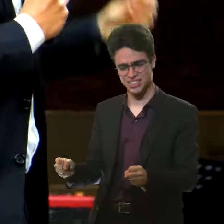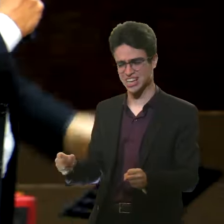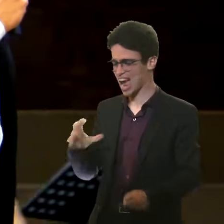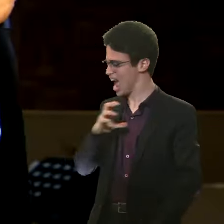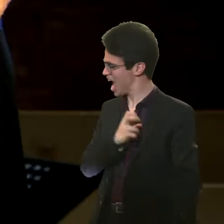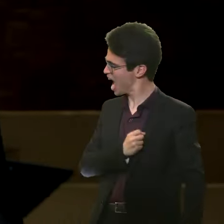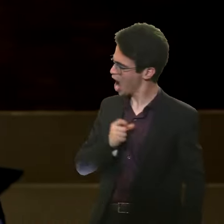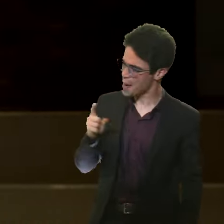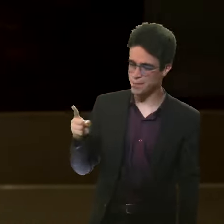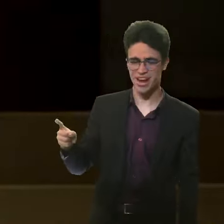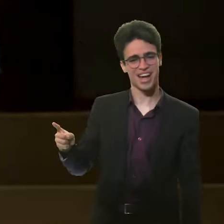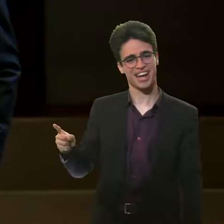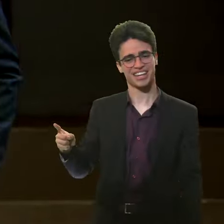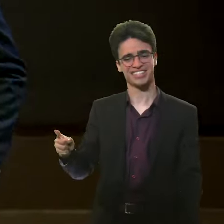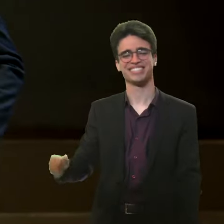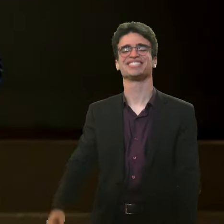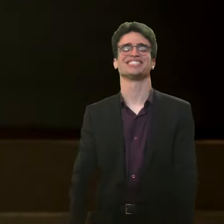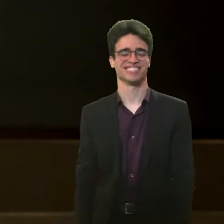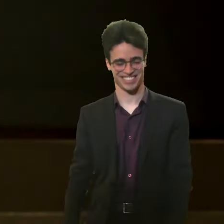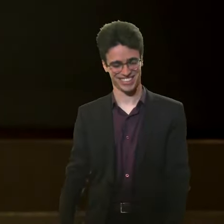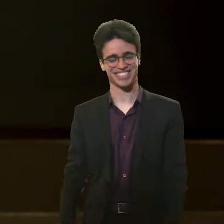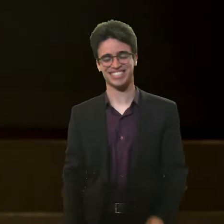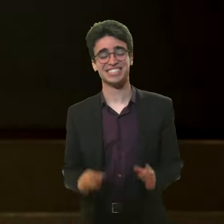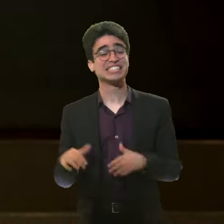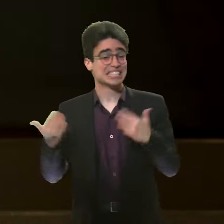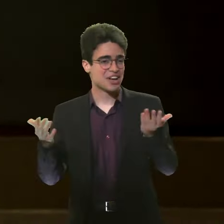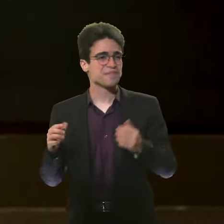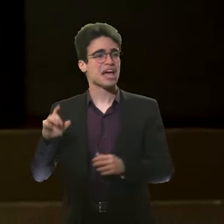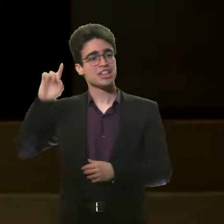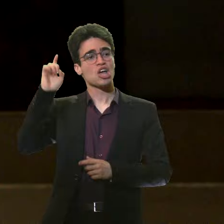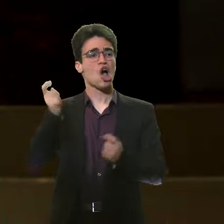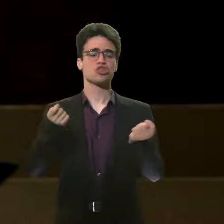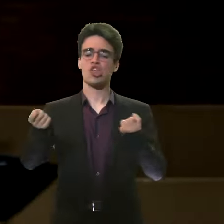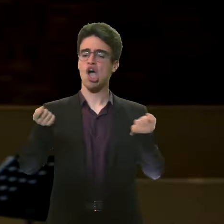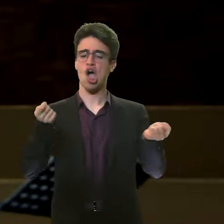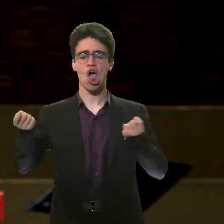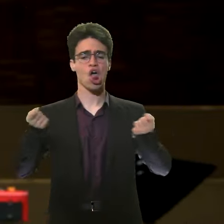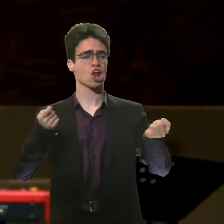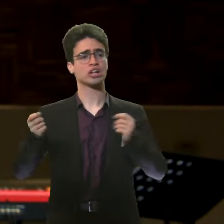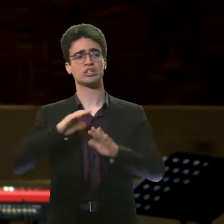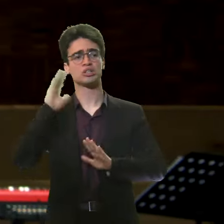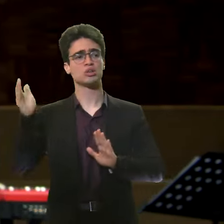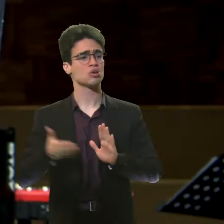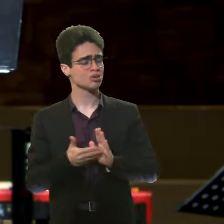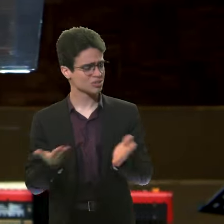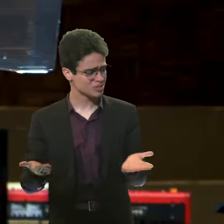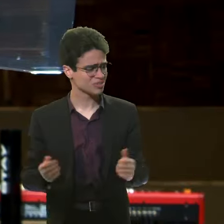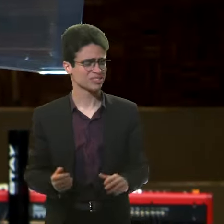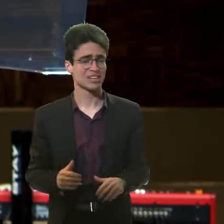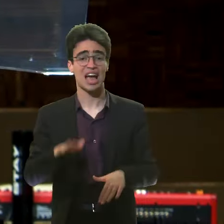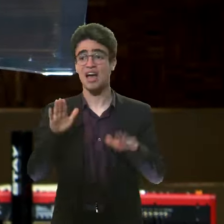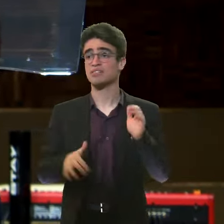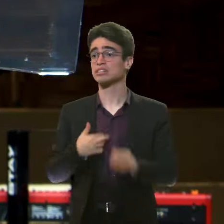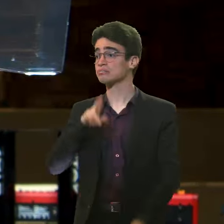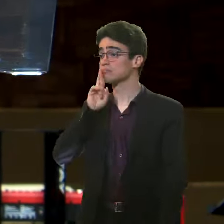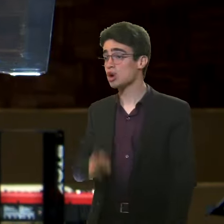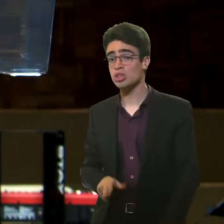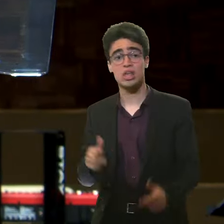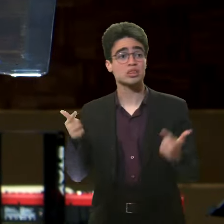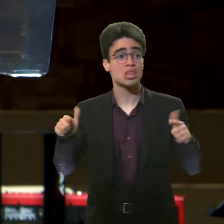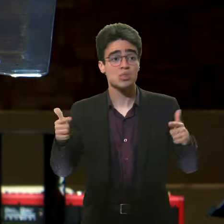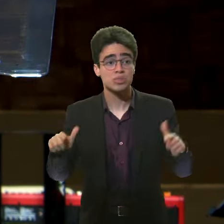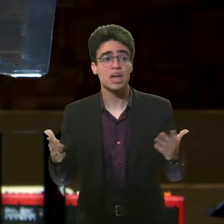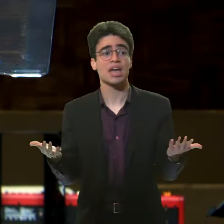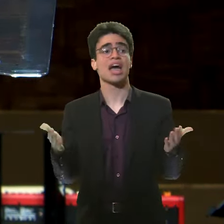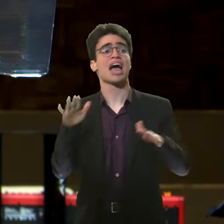ama. Ele está no controle de tudo, meus irmãos. E ainda que a gente não tenha as respostas, ainda que a gente saia como Jó,